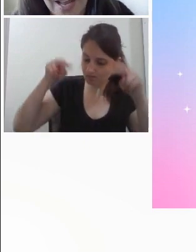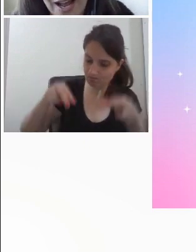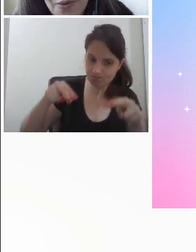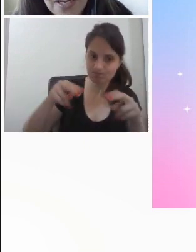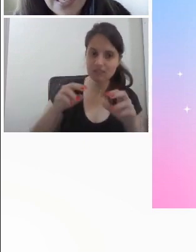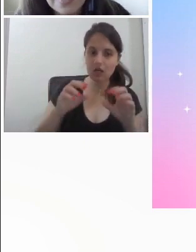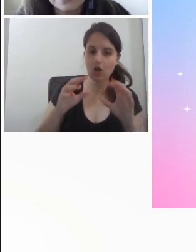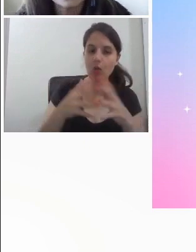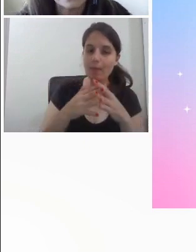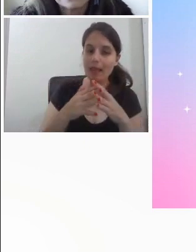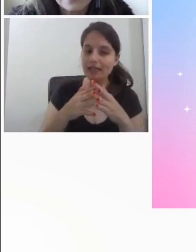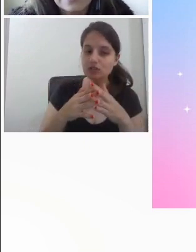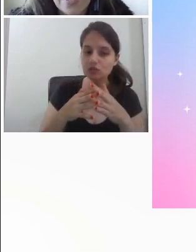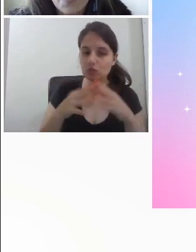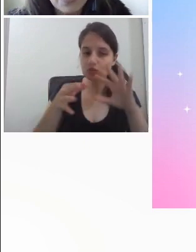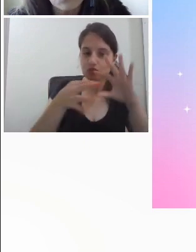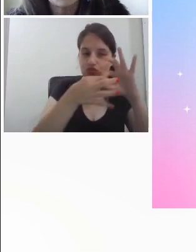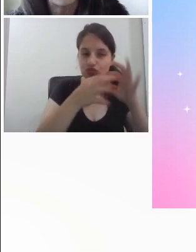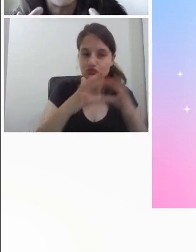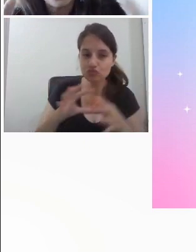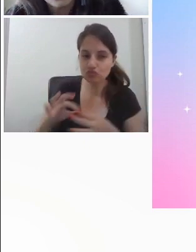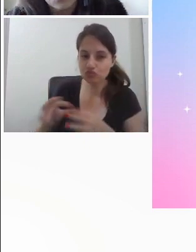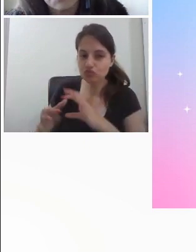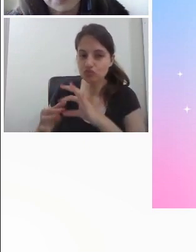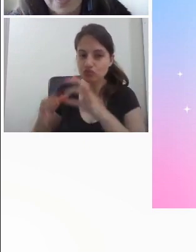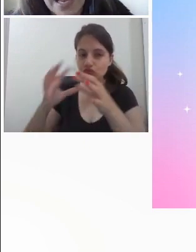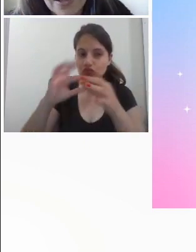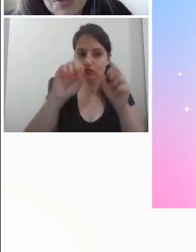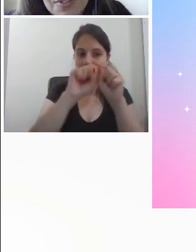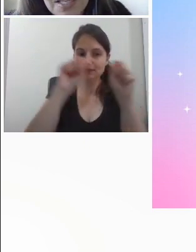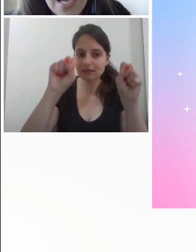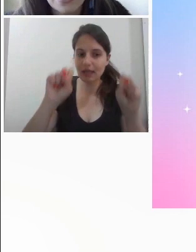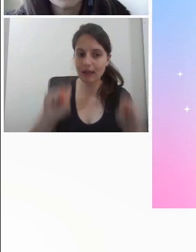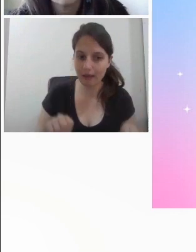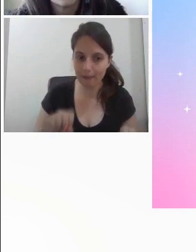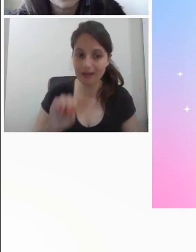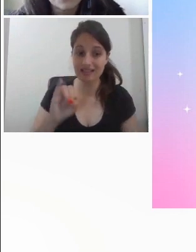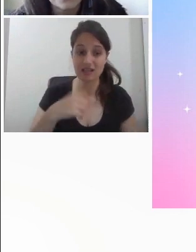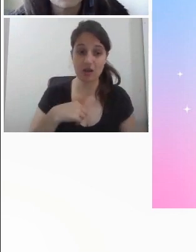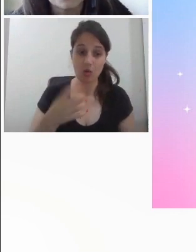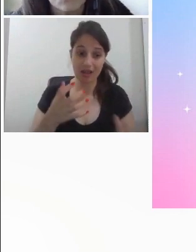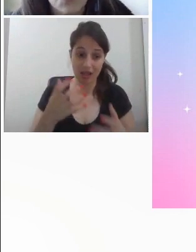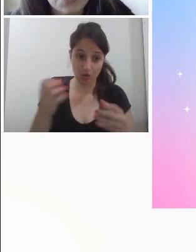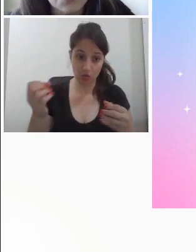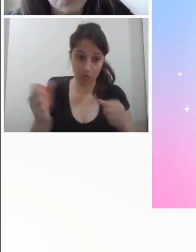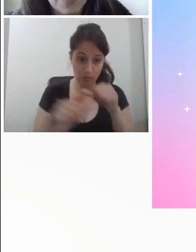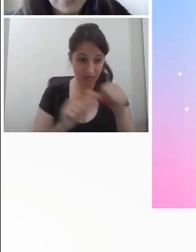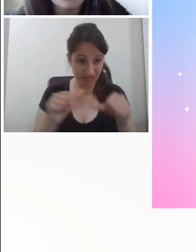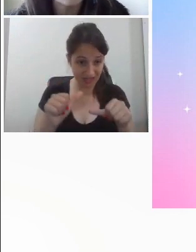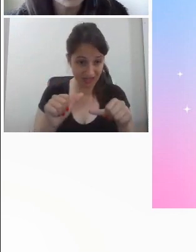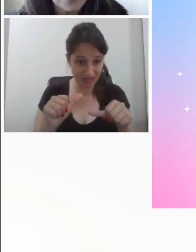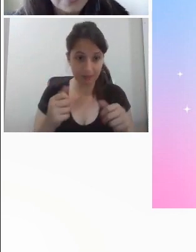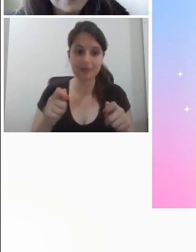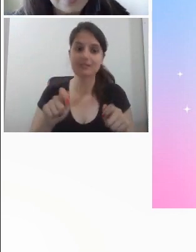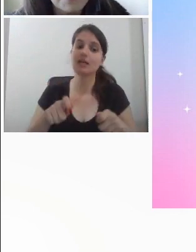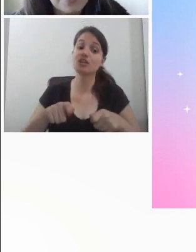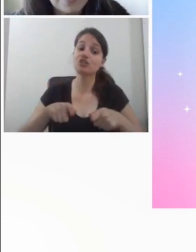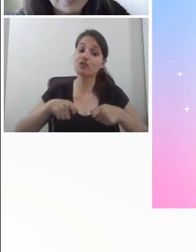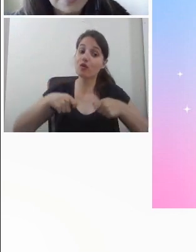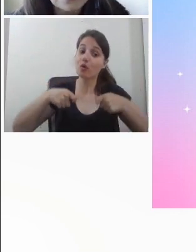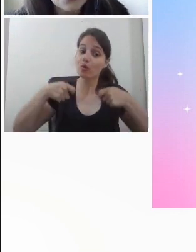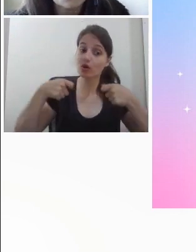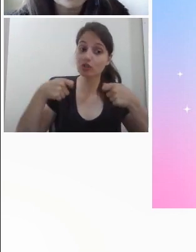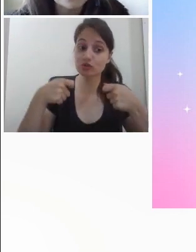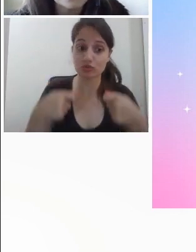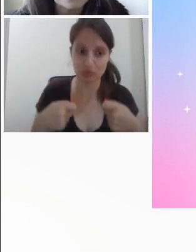organizacional e entender que ao incorporar novos métodos a gente vai tá fazendo um esforço de mudança